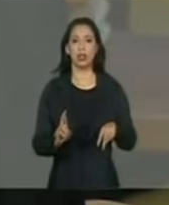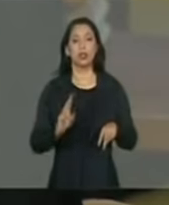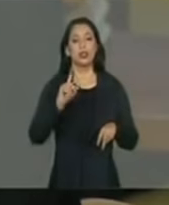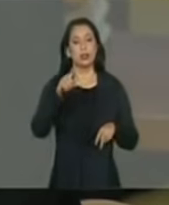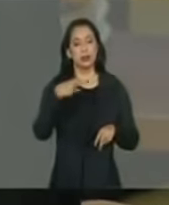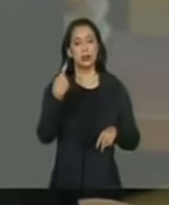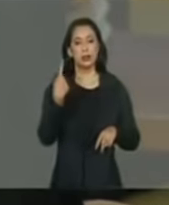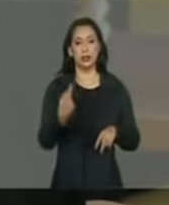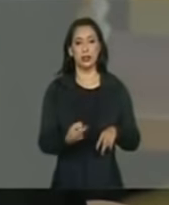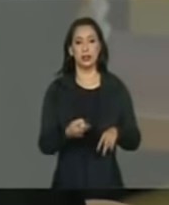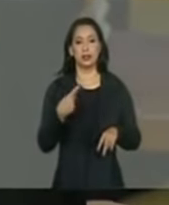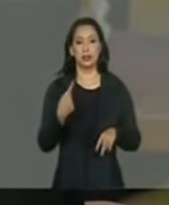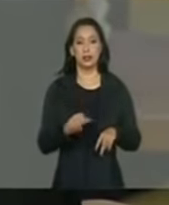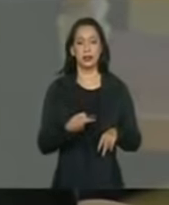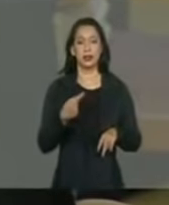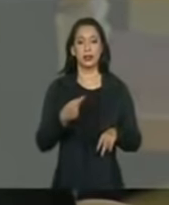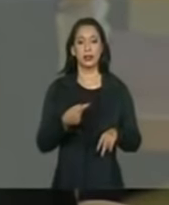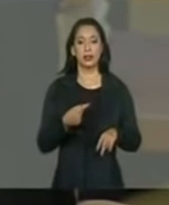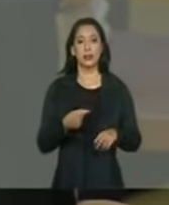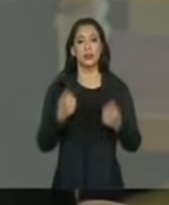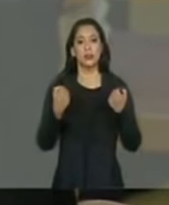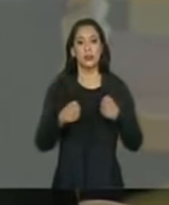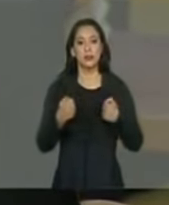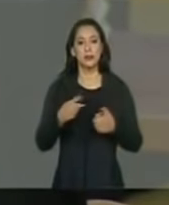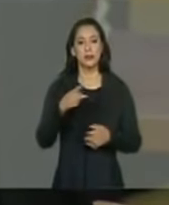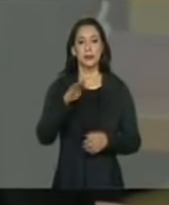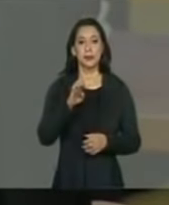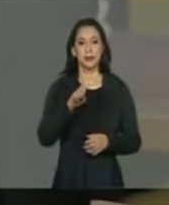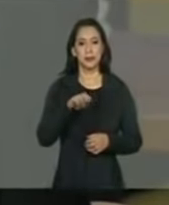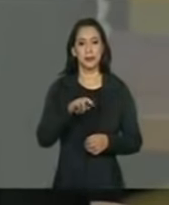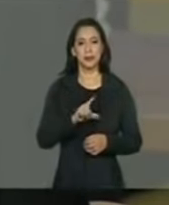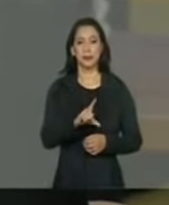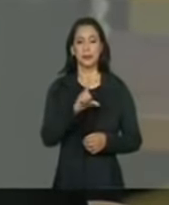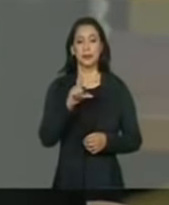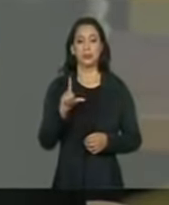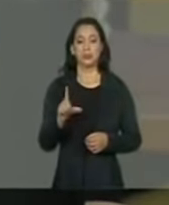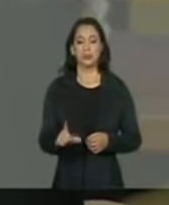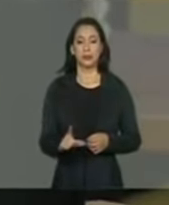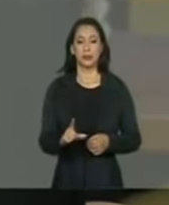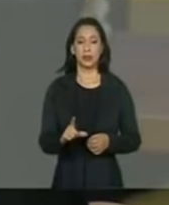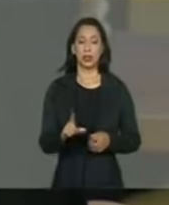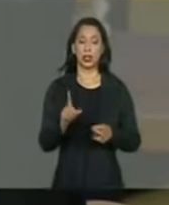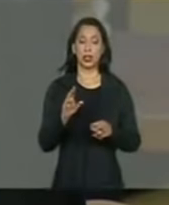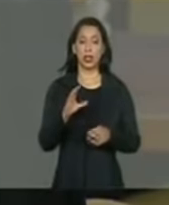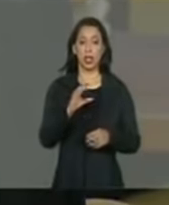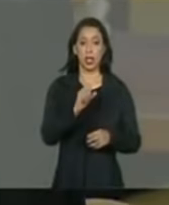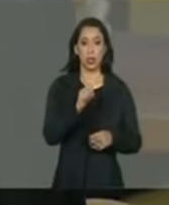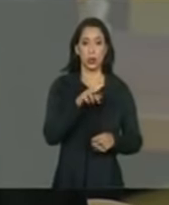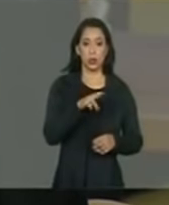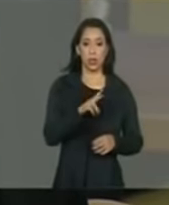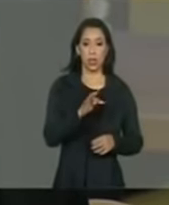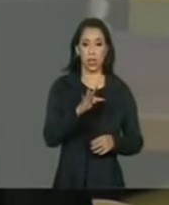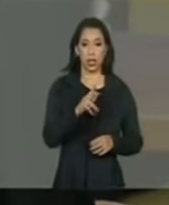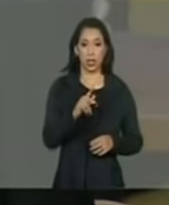a isto é preciso distinguir entre prisão penal de um lado e prisão cautelar de outro